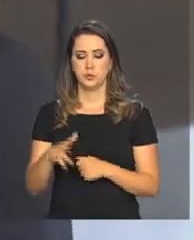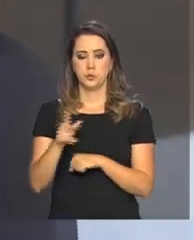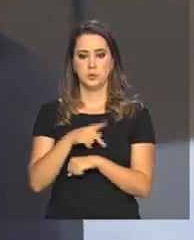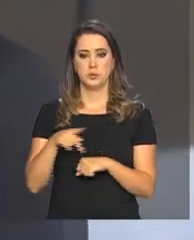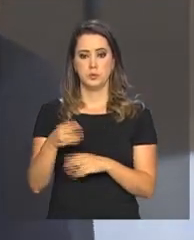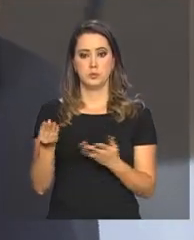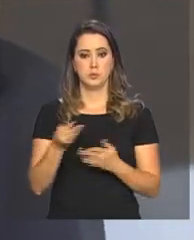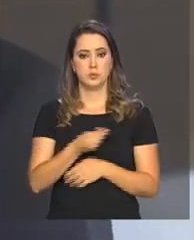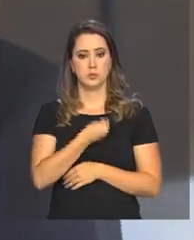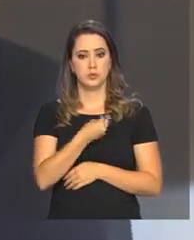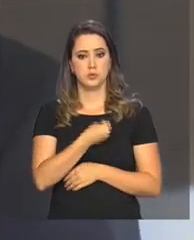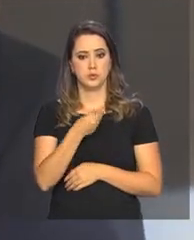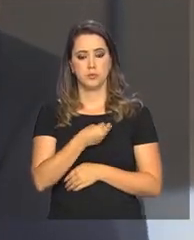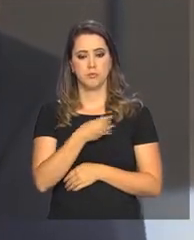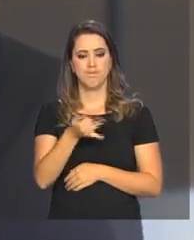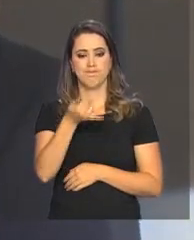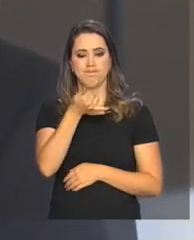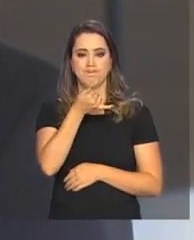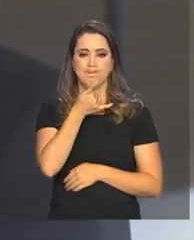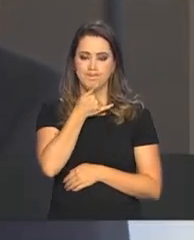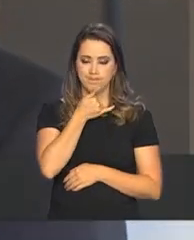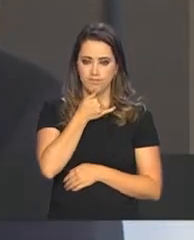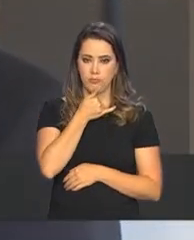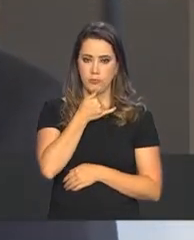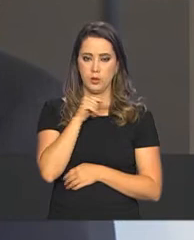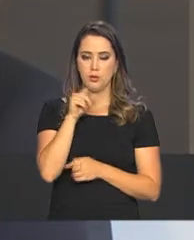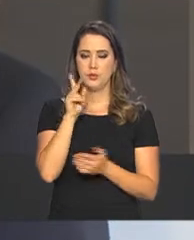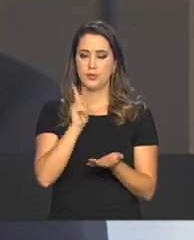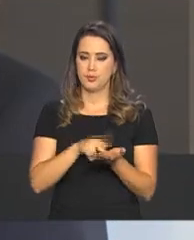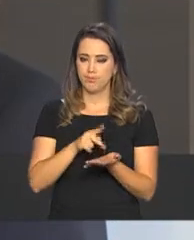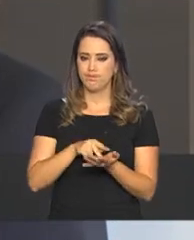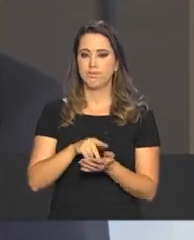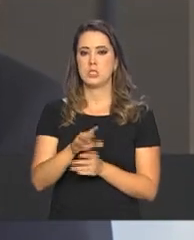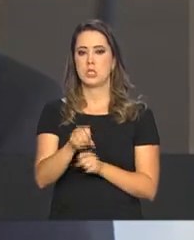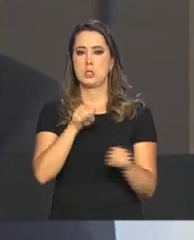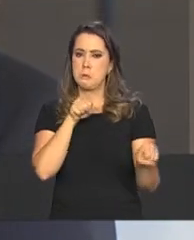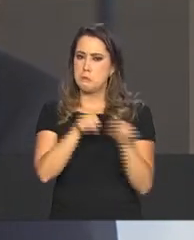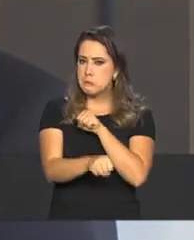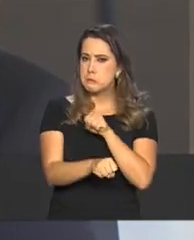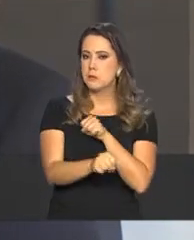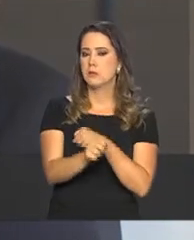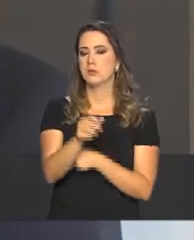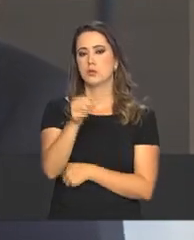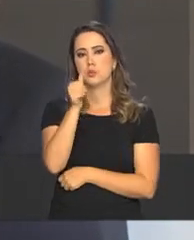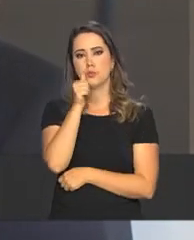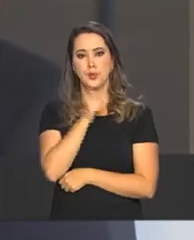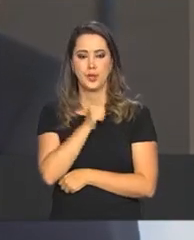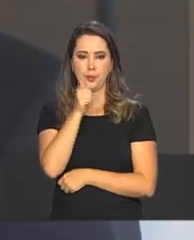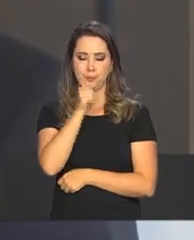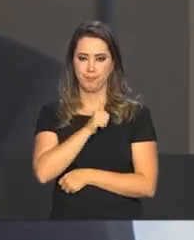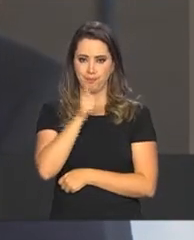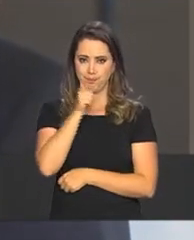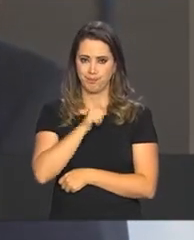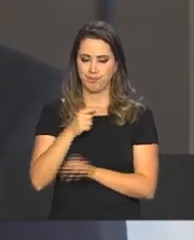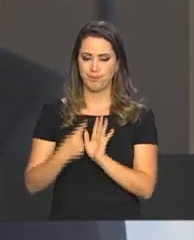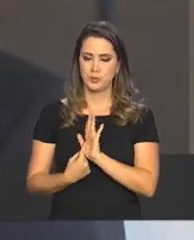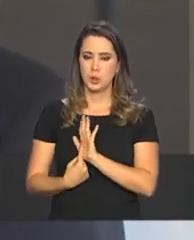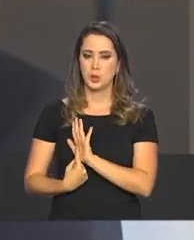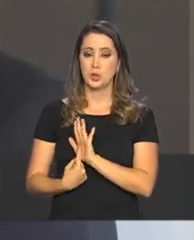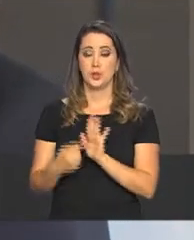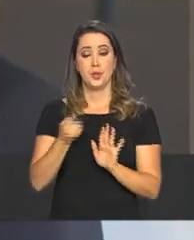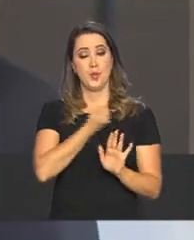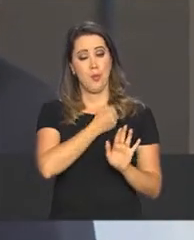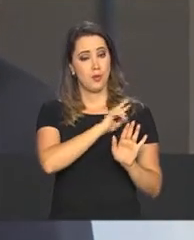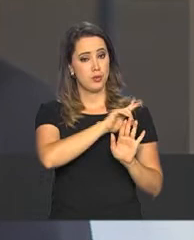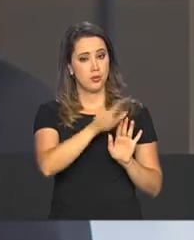hoje vive uma triste realidade que é o assassinato de mulheres é dados do ministério de direitos humanos da secretaria da mulher revelam que três